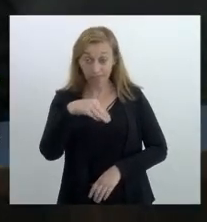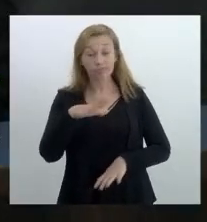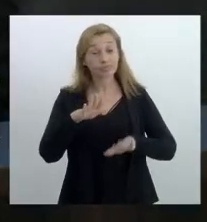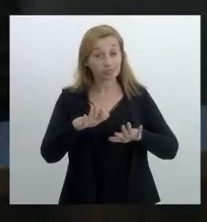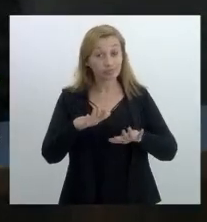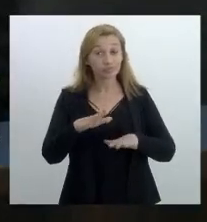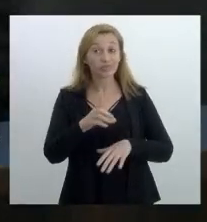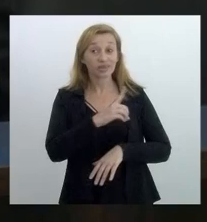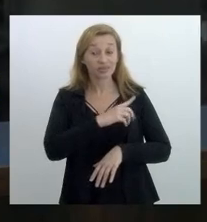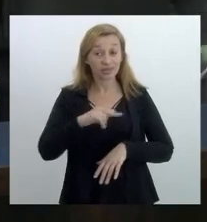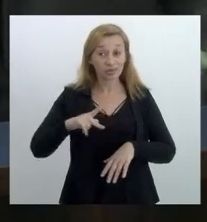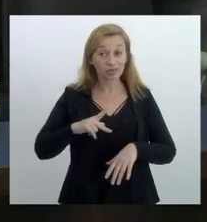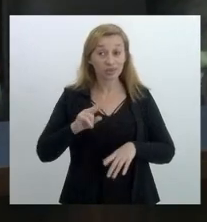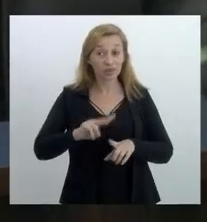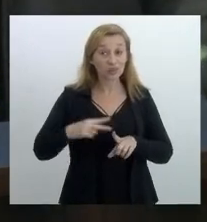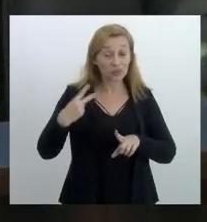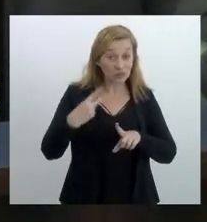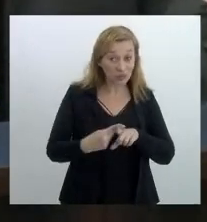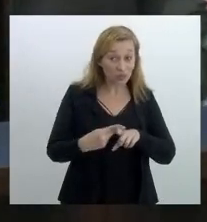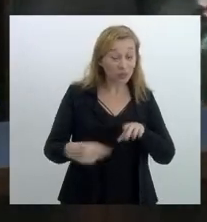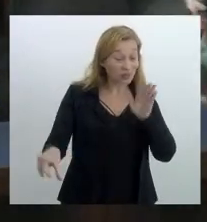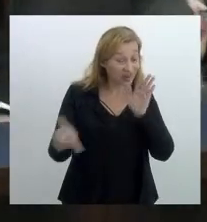ter o prazo em dobro, por lei, deputado Luiz Paulo.